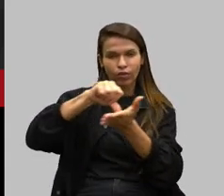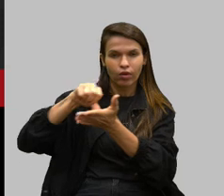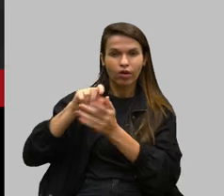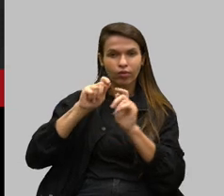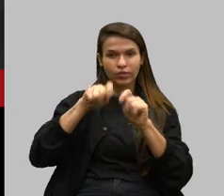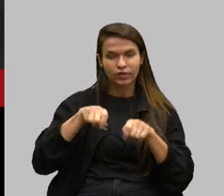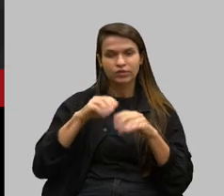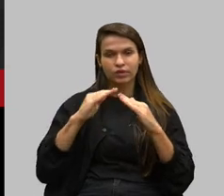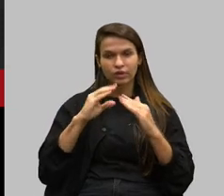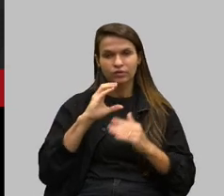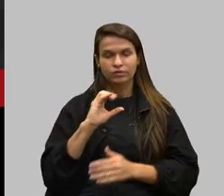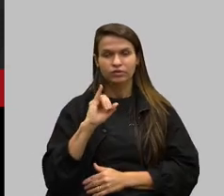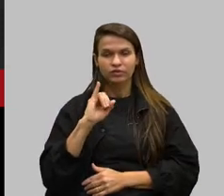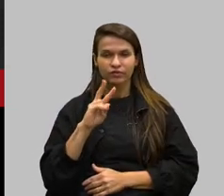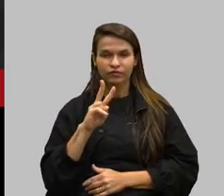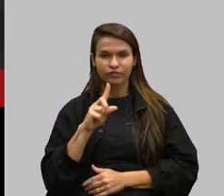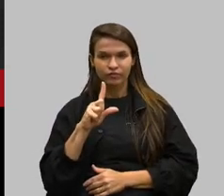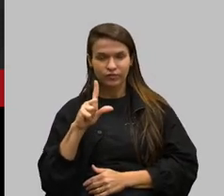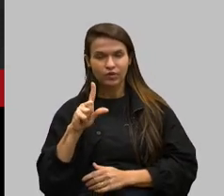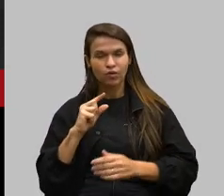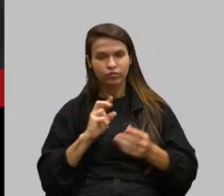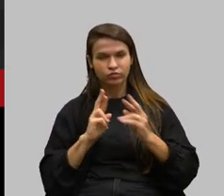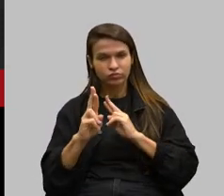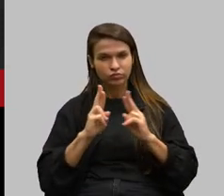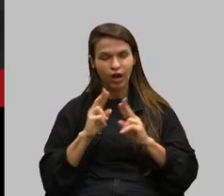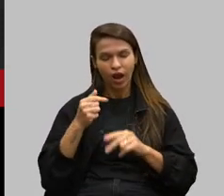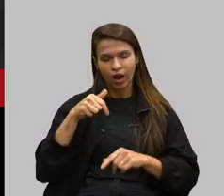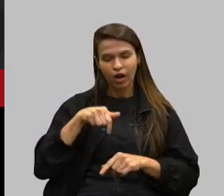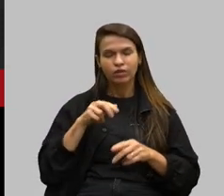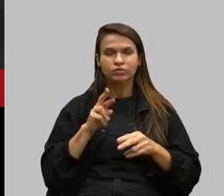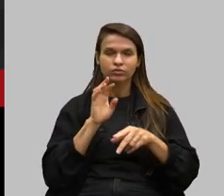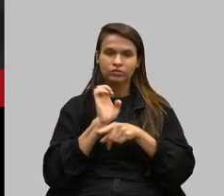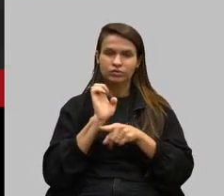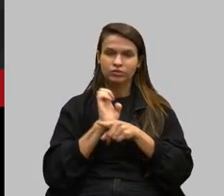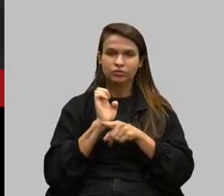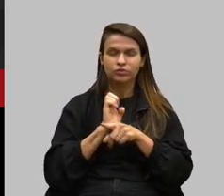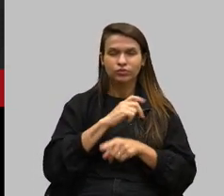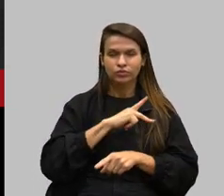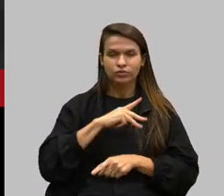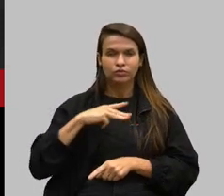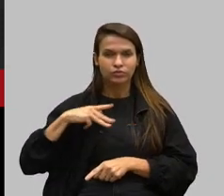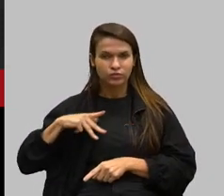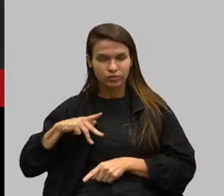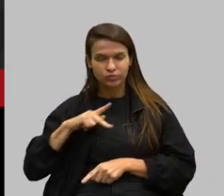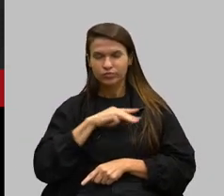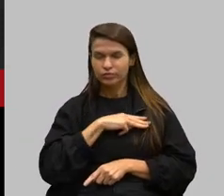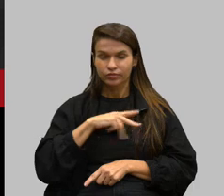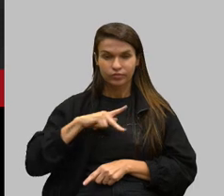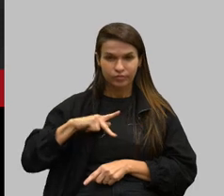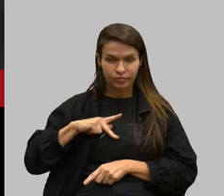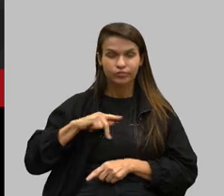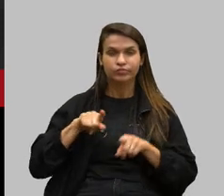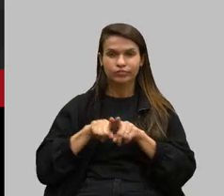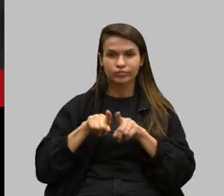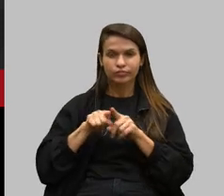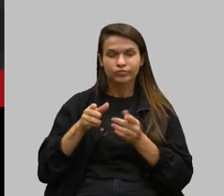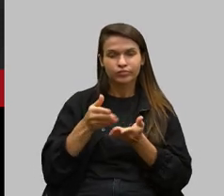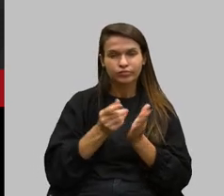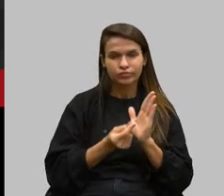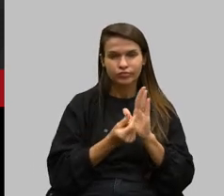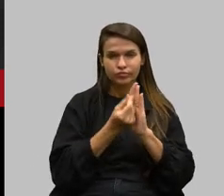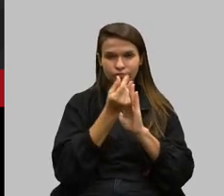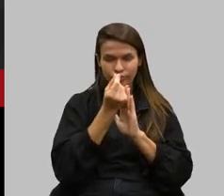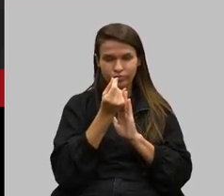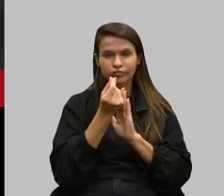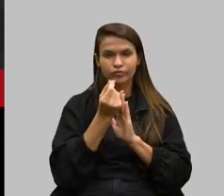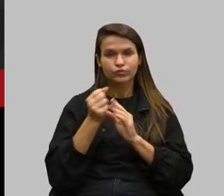civil essa interlocução e aqui também no estado a interlocução com o Ministério Público tribunal de justiça Tribunal de Contas do Estado o poder que